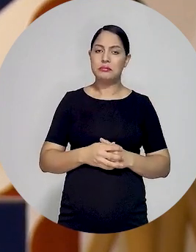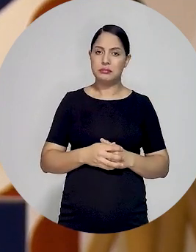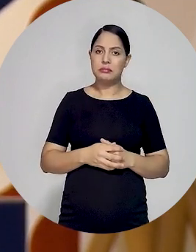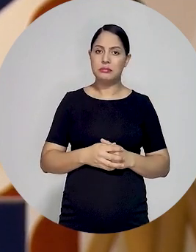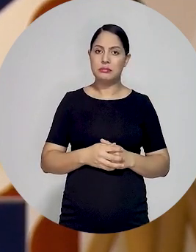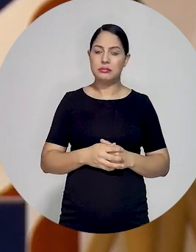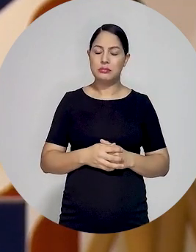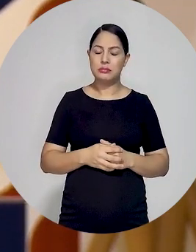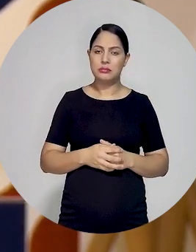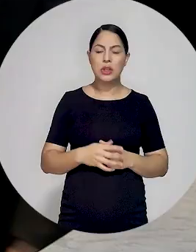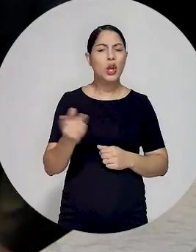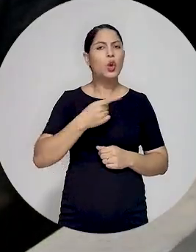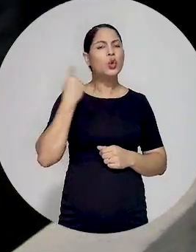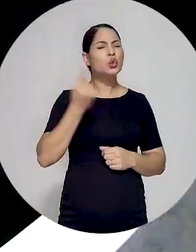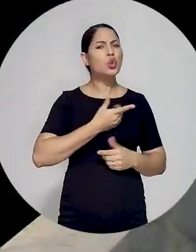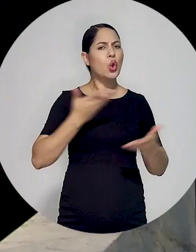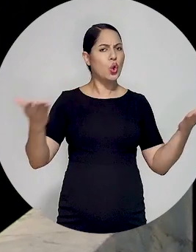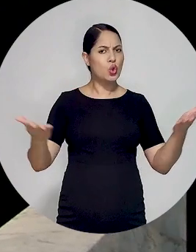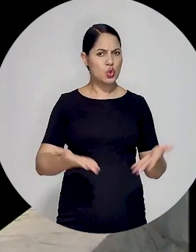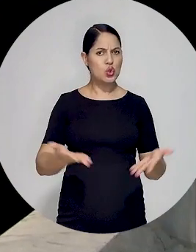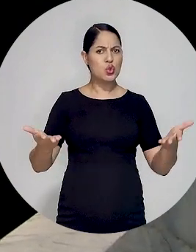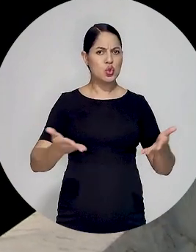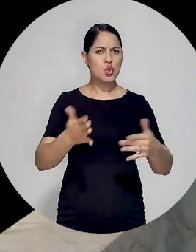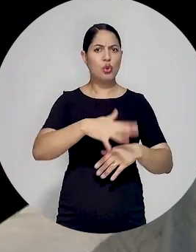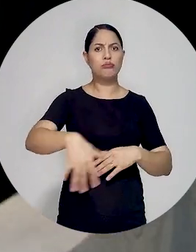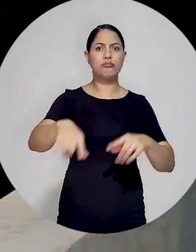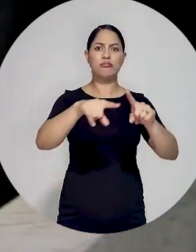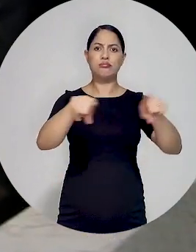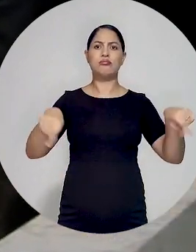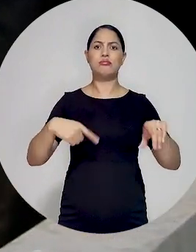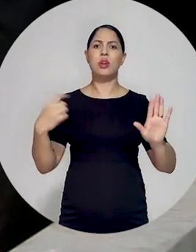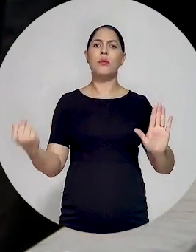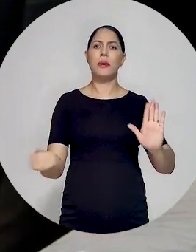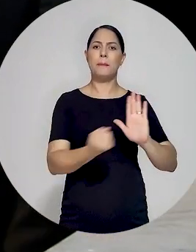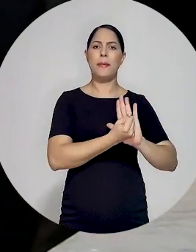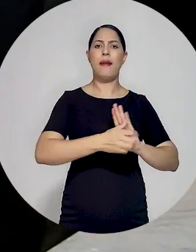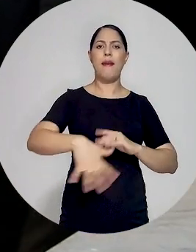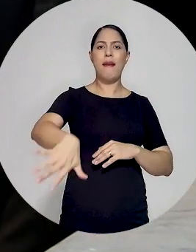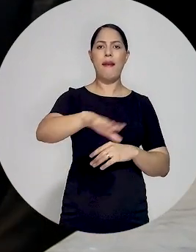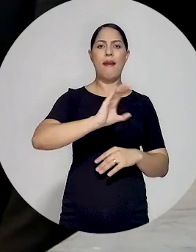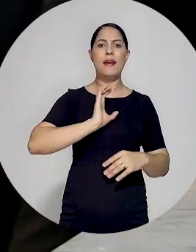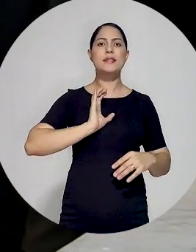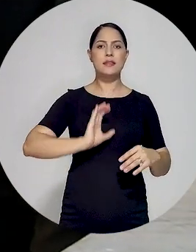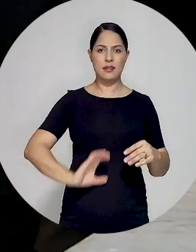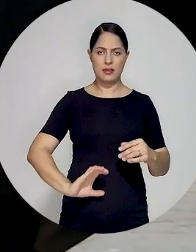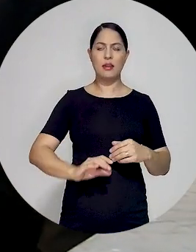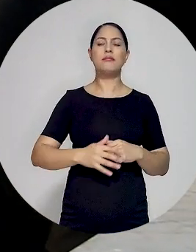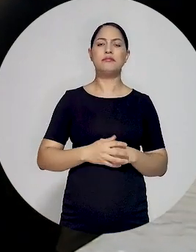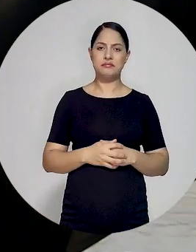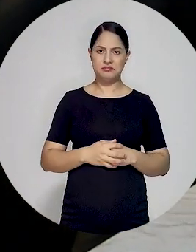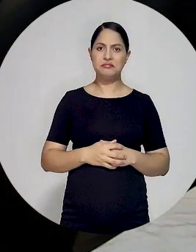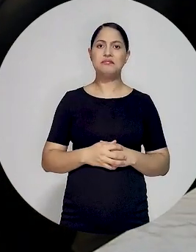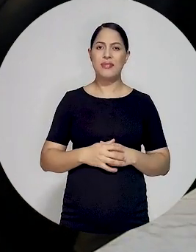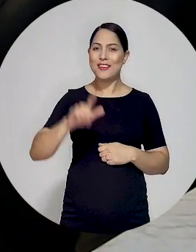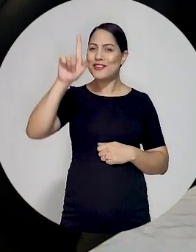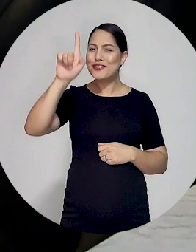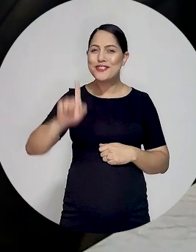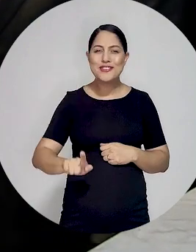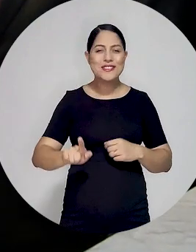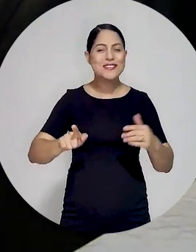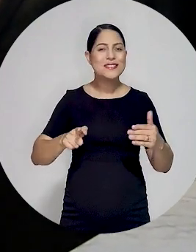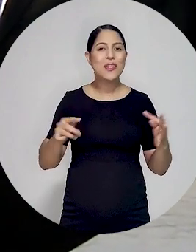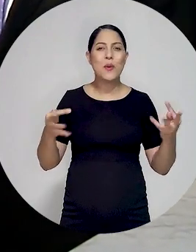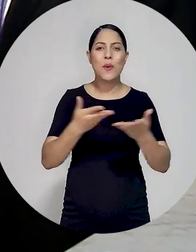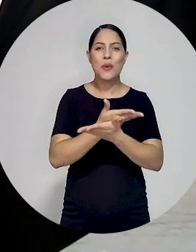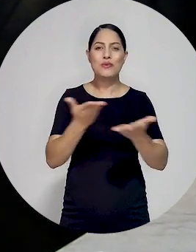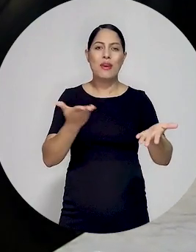dos Advogados do Brasil. Isso aqui marca a reinauguração do Espaço Cidadão, como é uma realização de